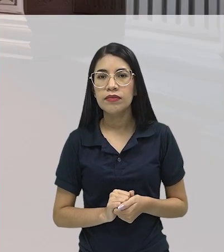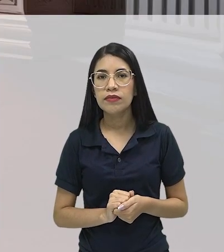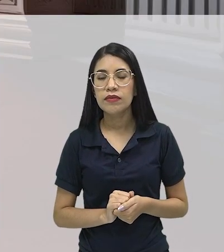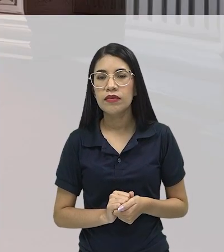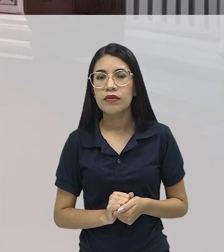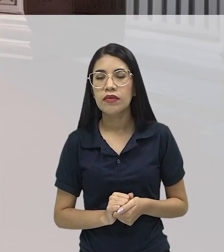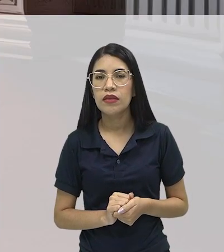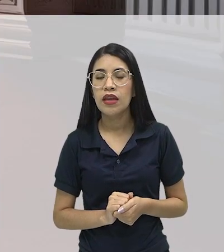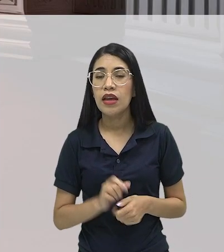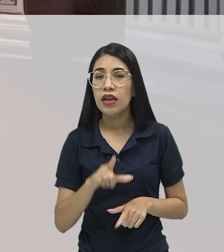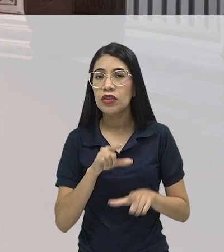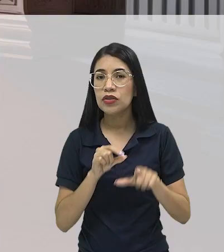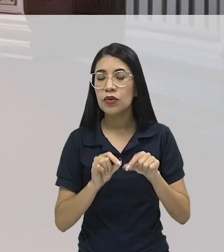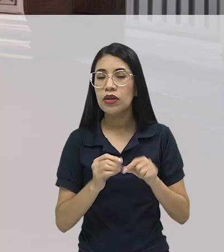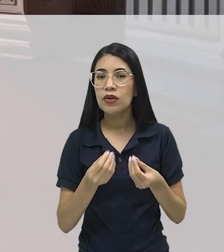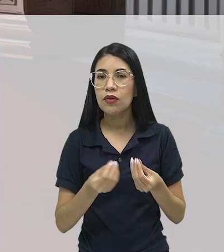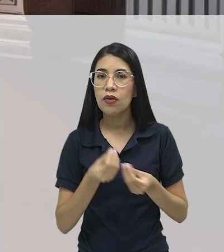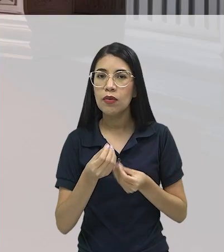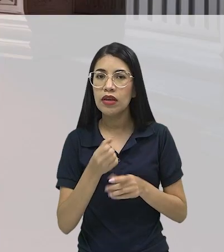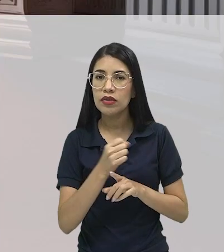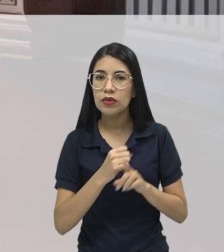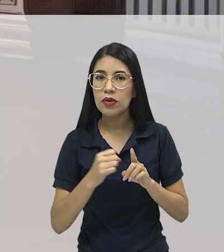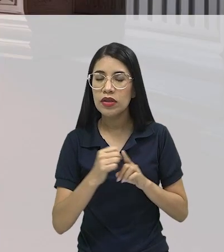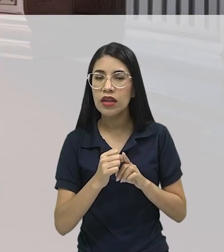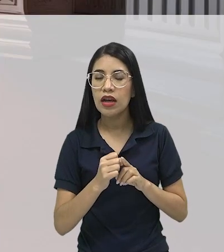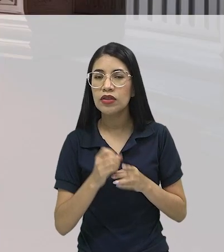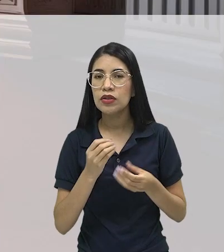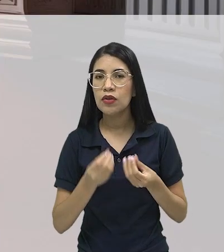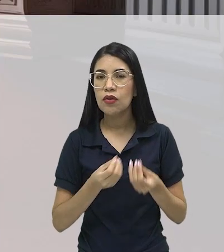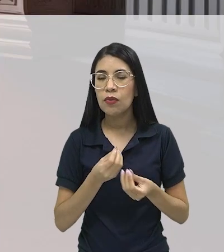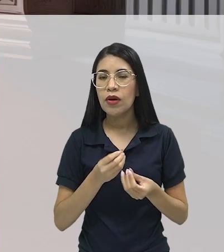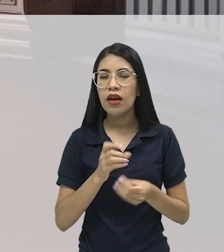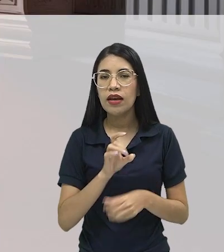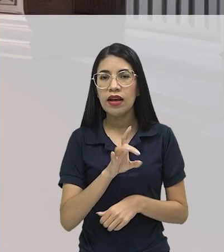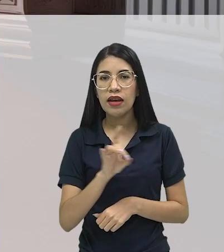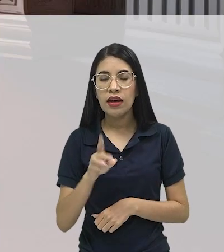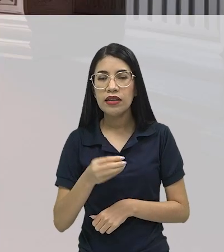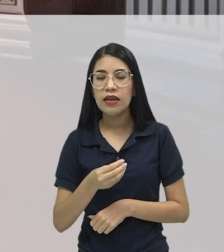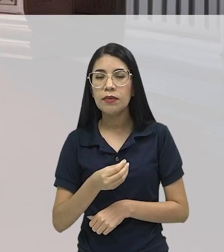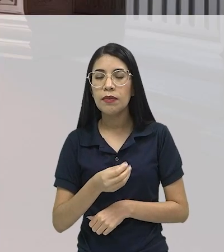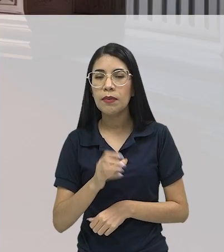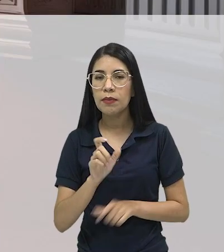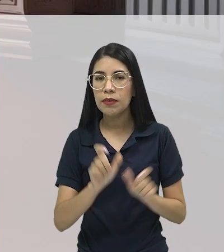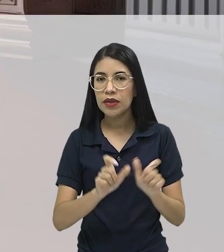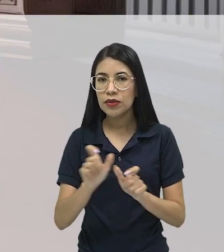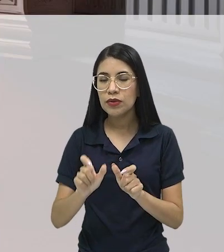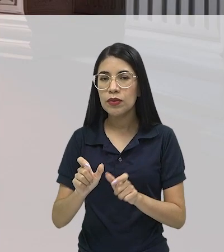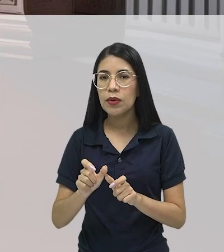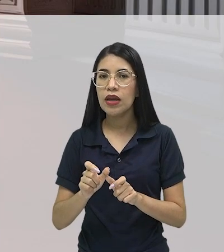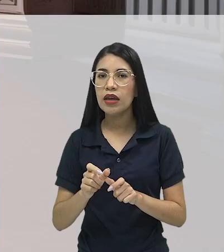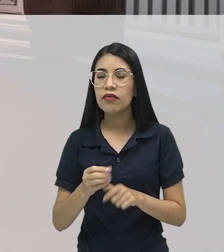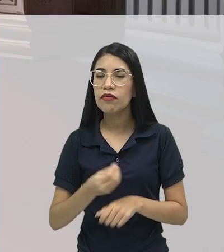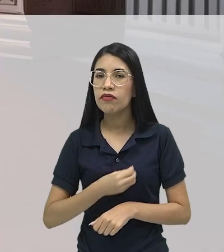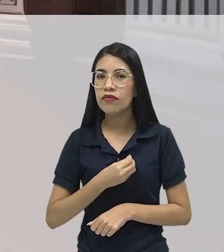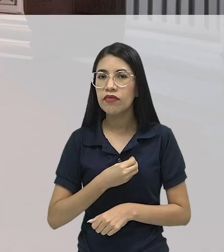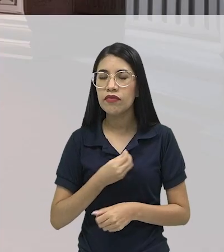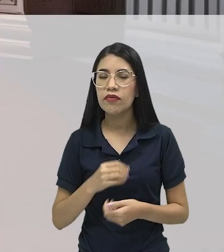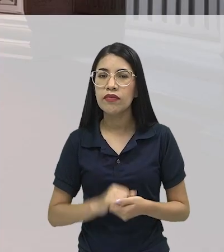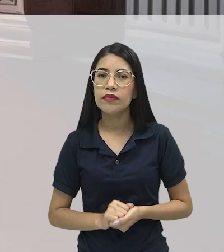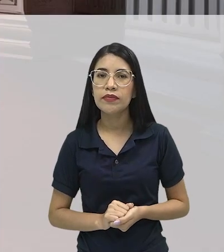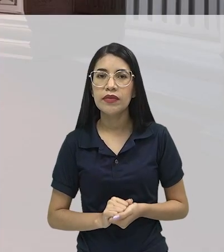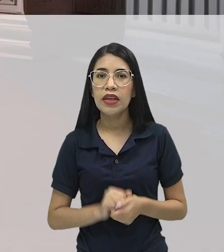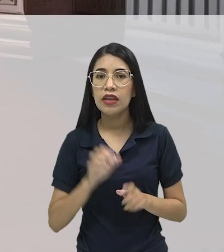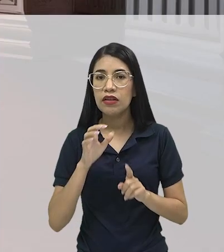que rumos a sociedade e a vida de cada pessoa vai tomar nos diversos aspectos da vida do